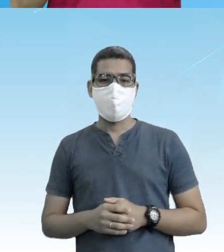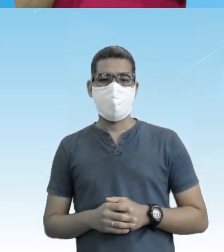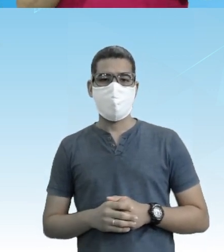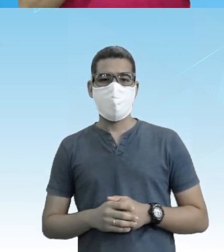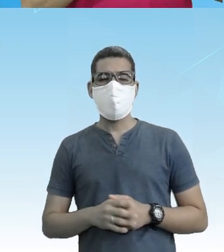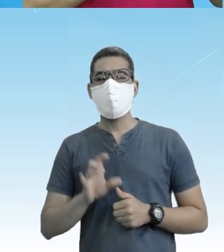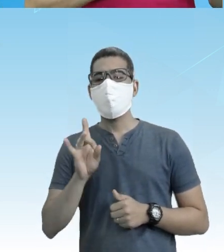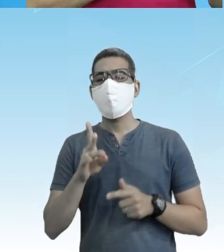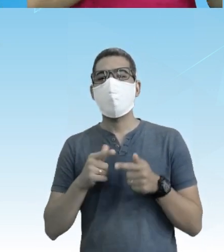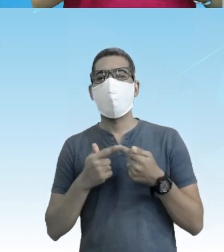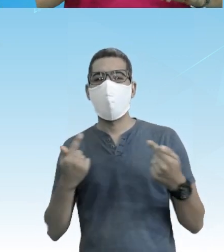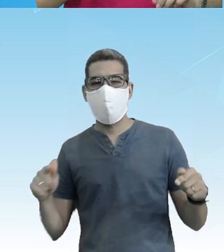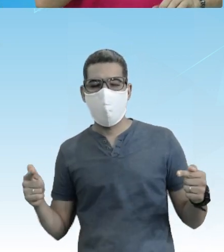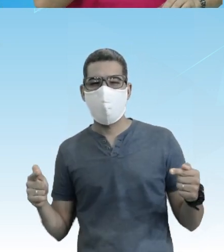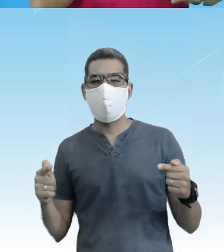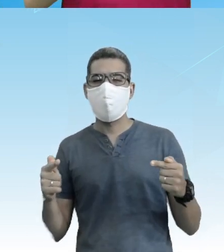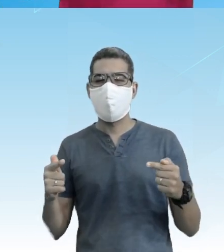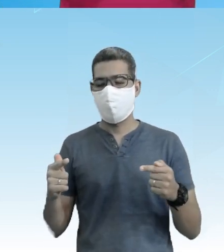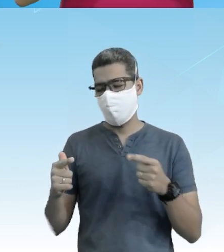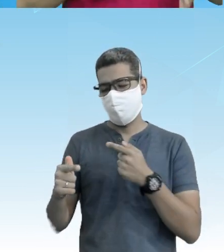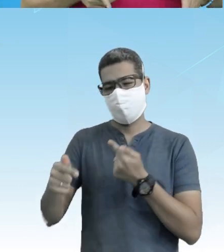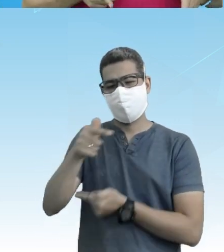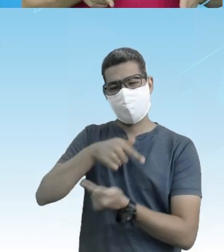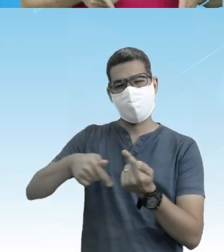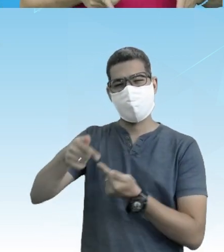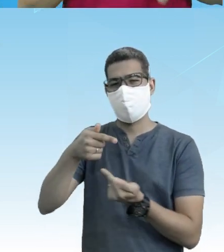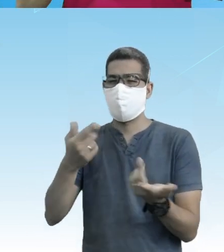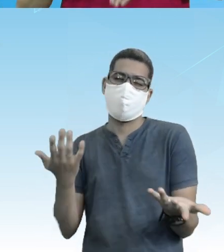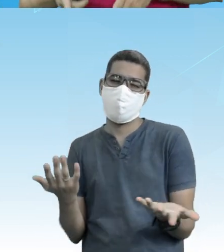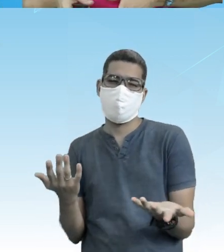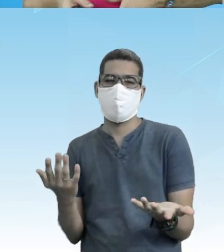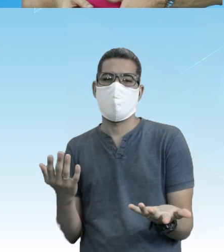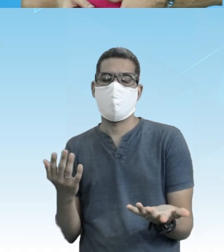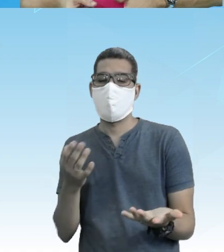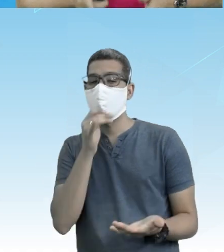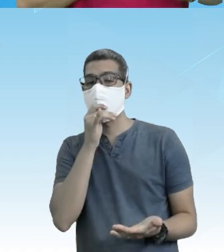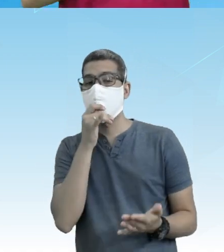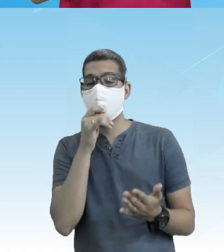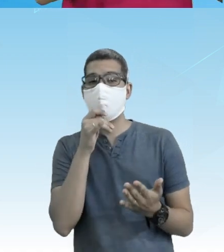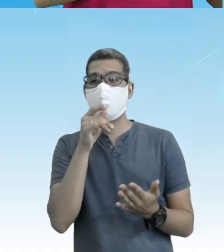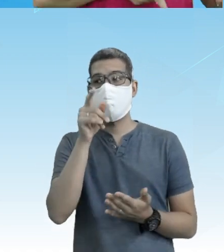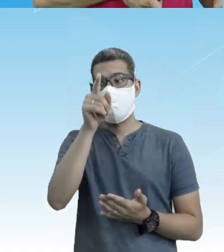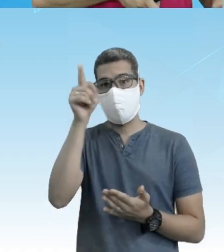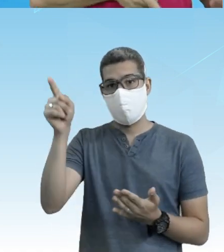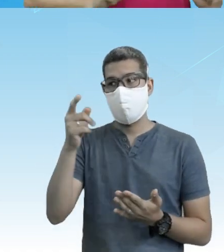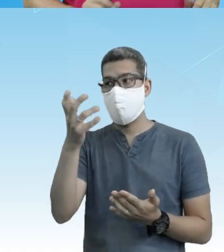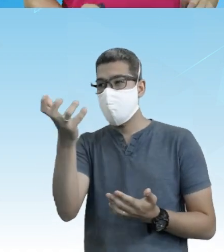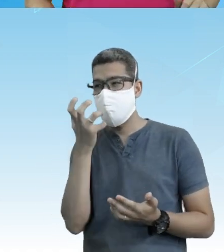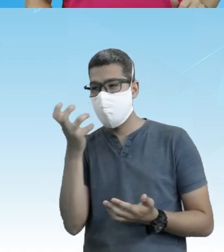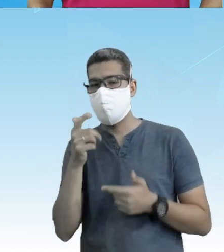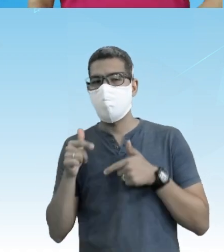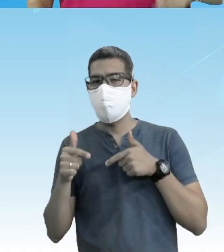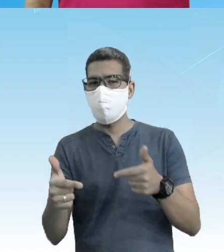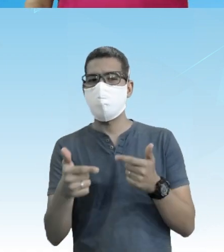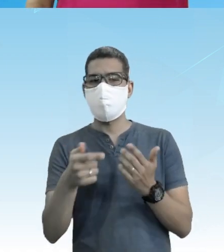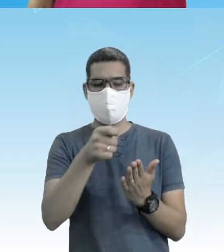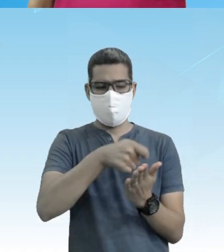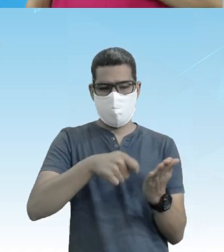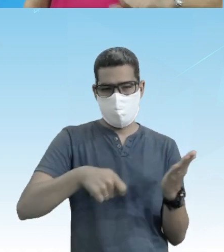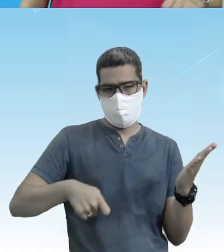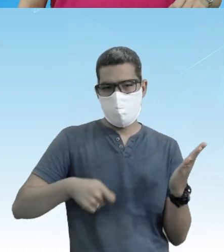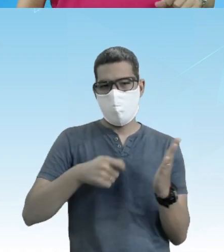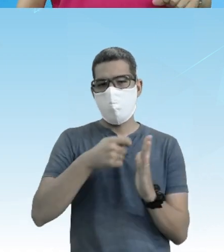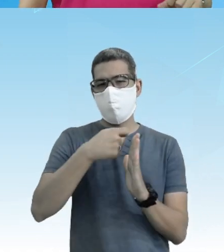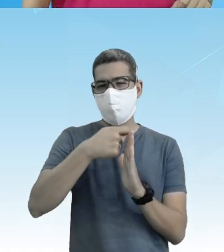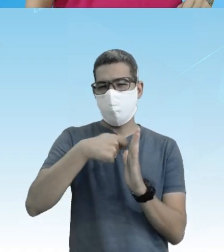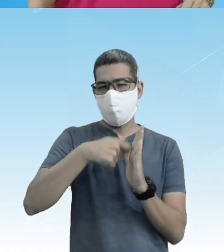da gramática pela gramática, entendam? Então, organizar um abaixo-assinado, organizar uma carta de reclamação. Vamos lá,